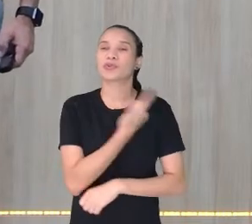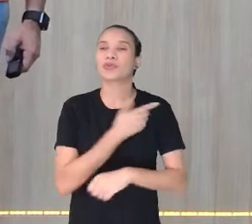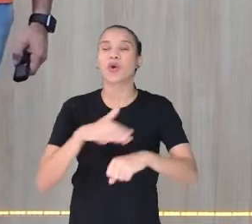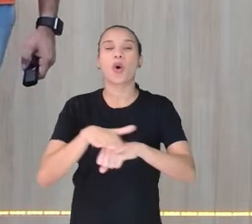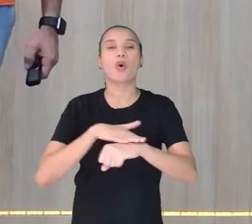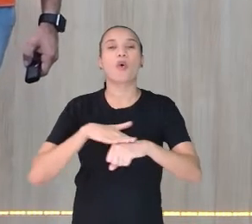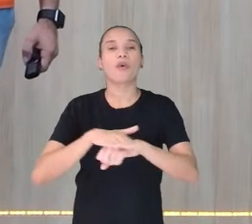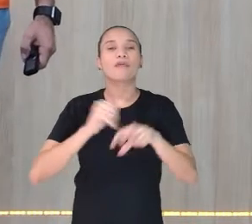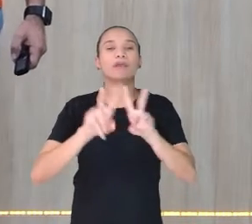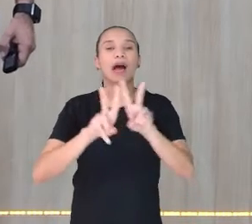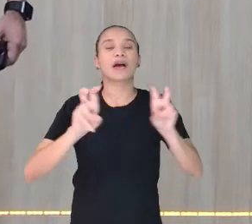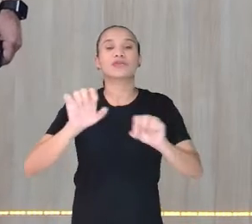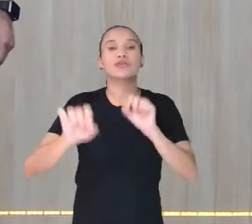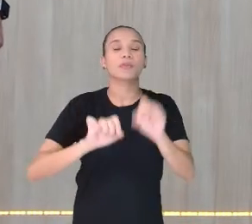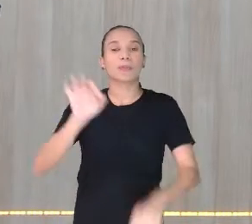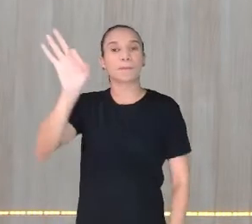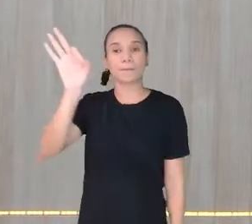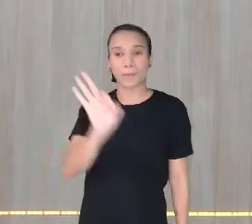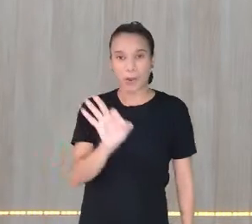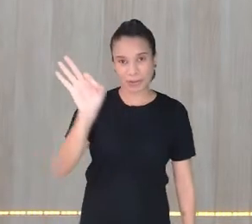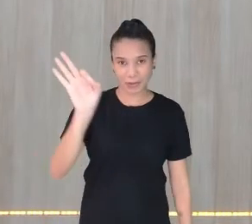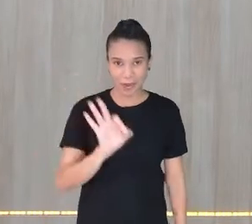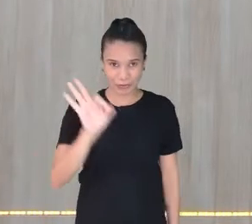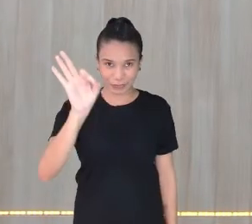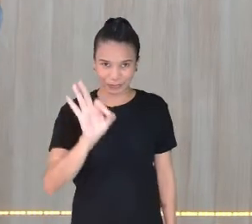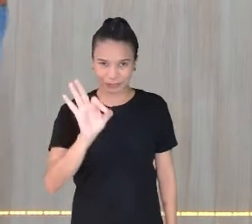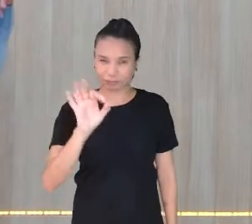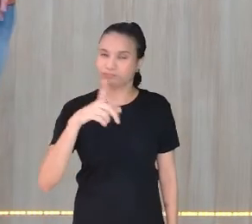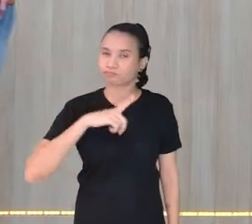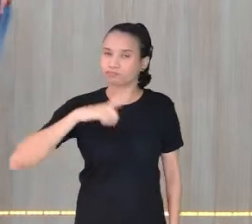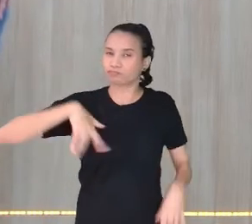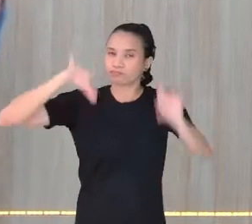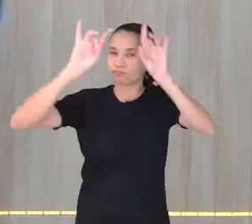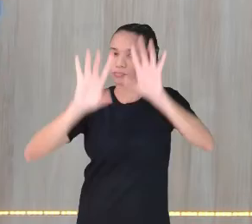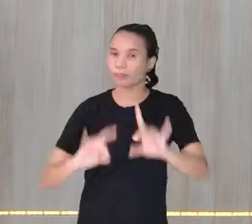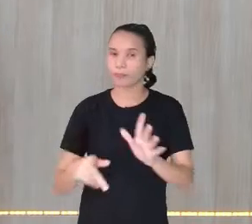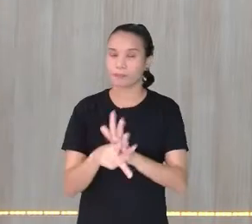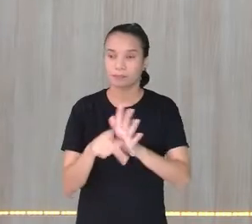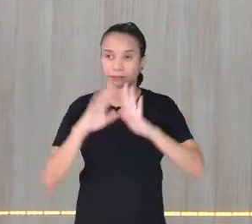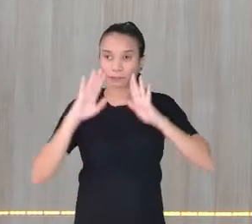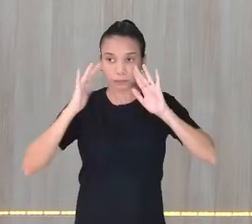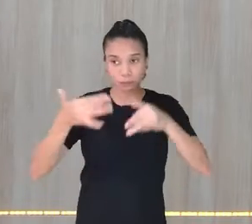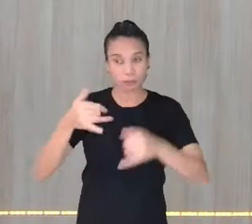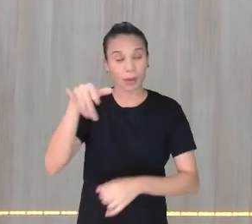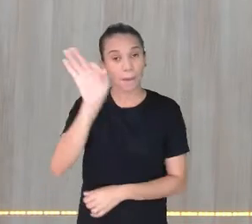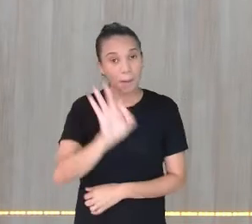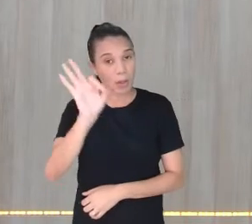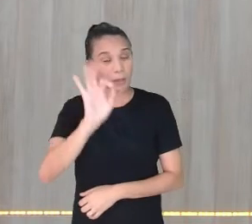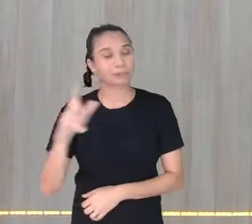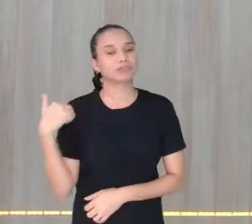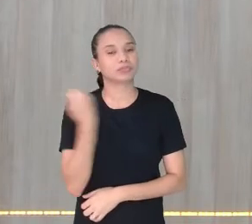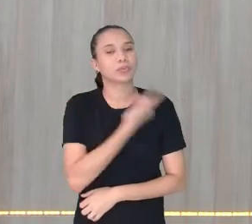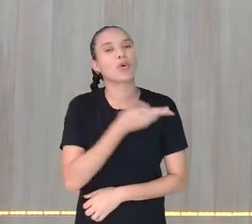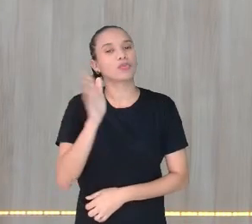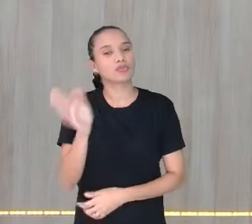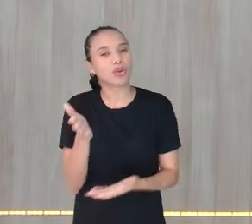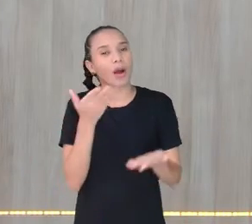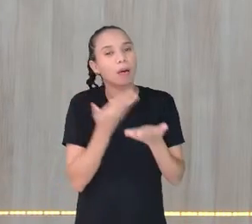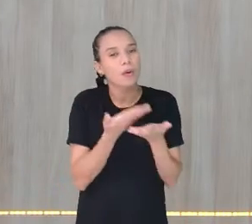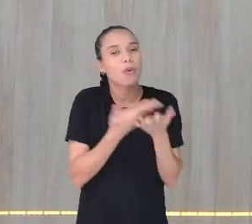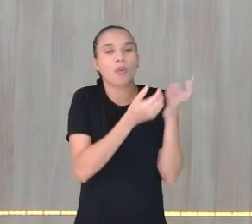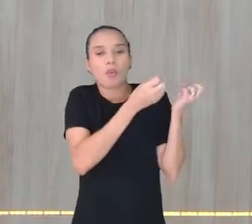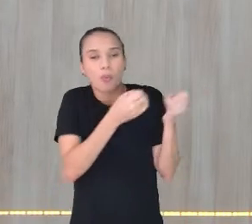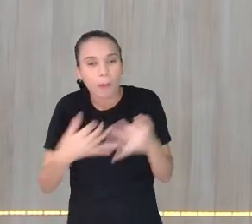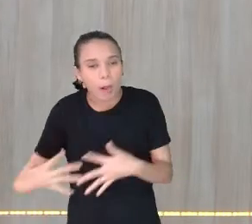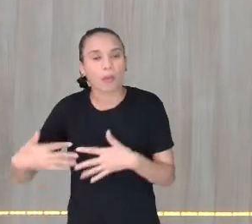aí sobre porcentagem. Eu quero dar mais ênfase para essa questão aí da porcentagem, porque a gente já falou aí em